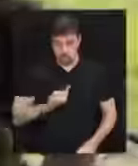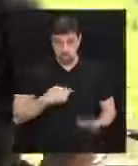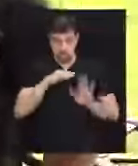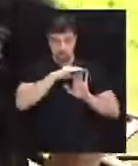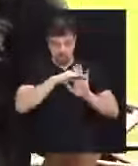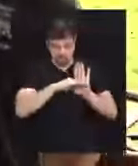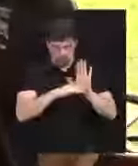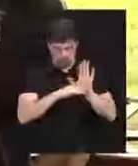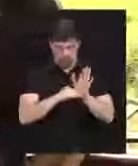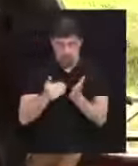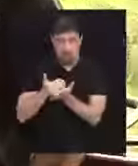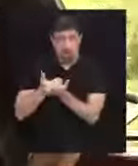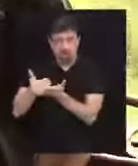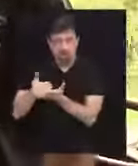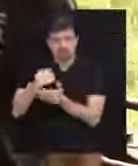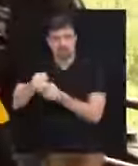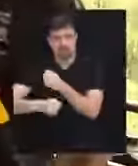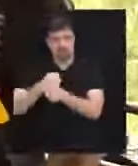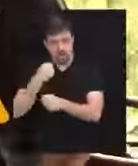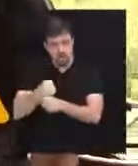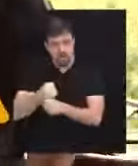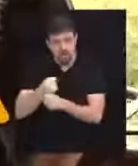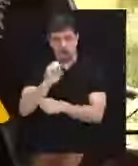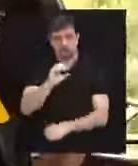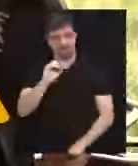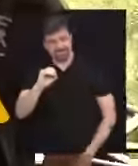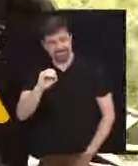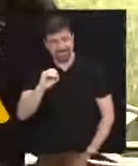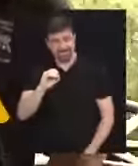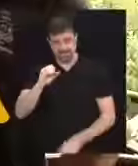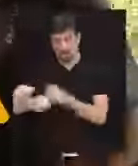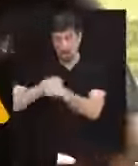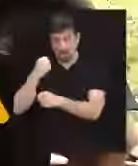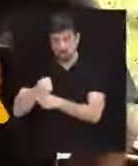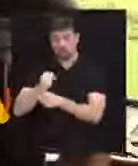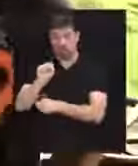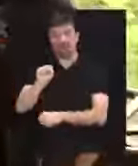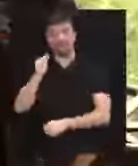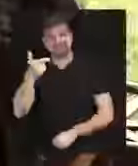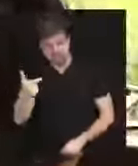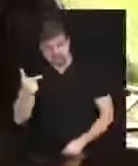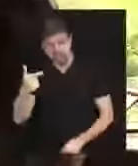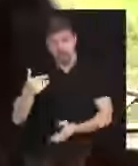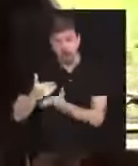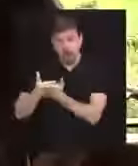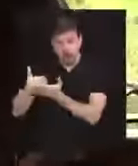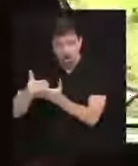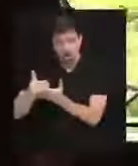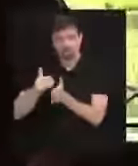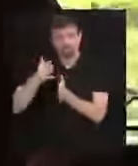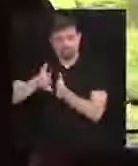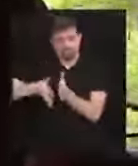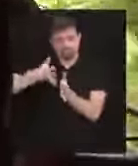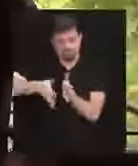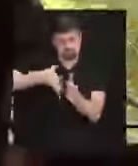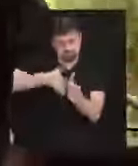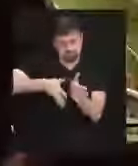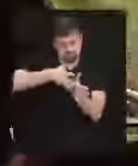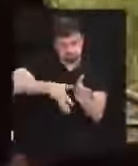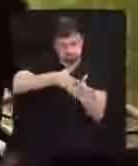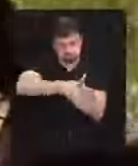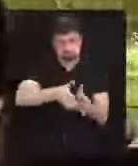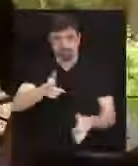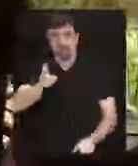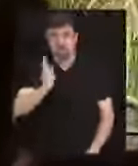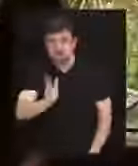aqui nós temos um projeto que nasceu no início dos anos 80, 1981, 82, que começou o passeio.